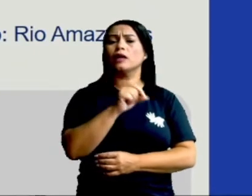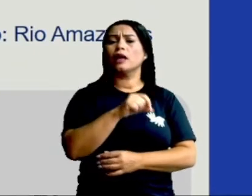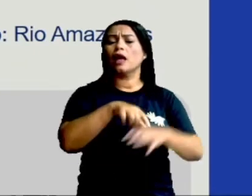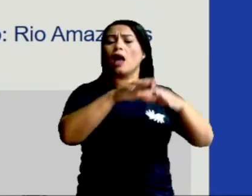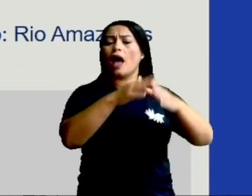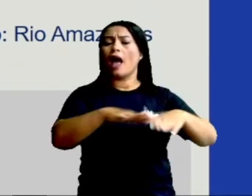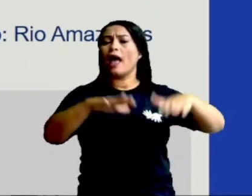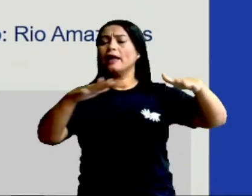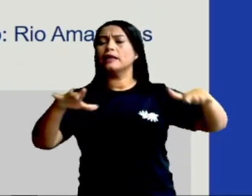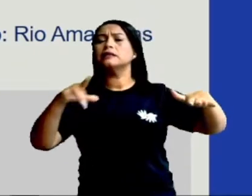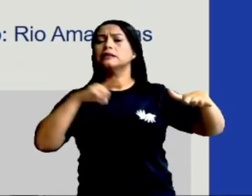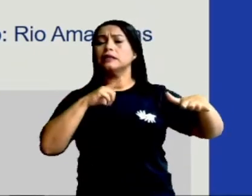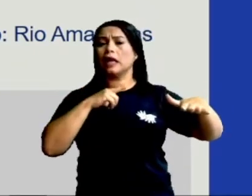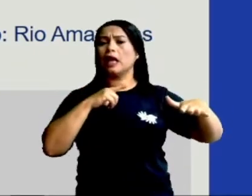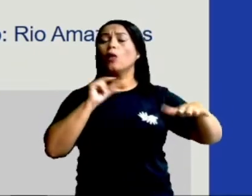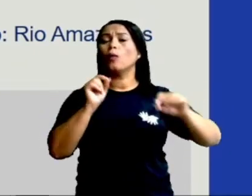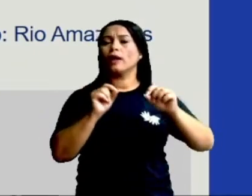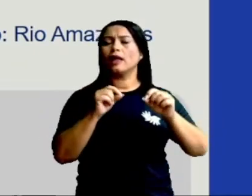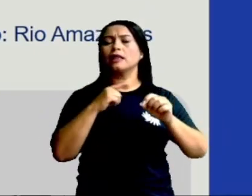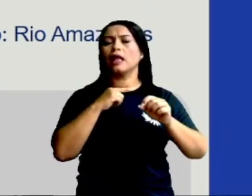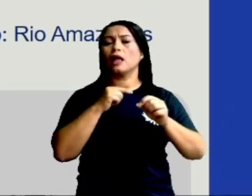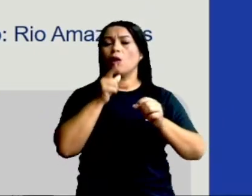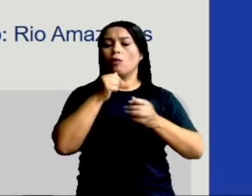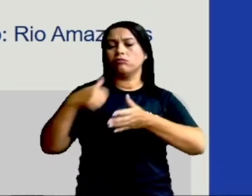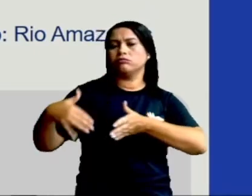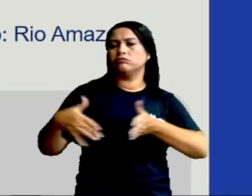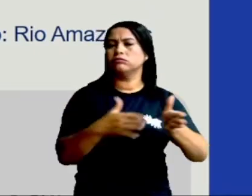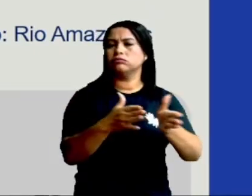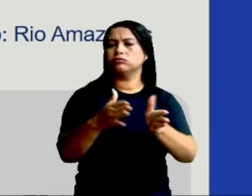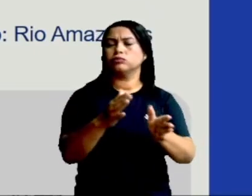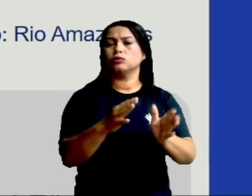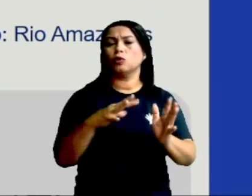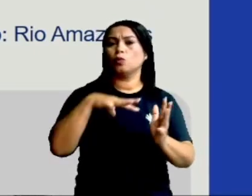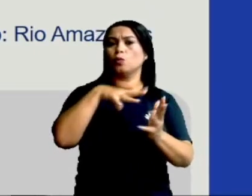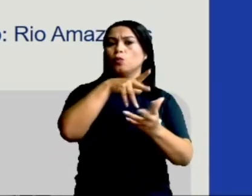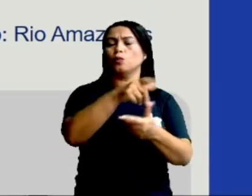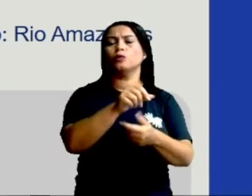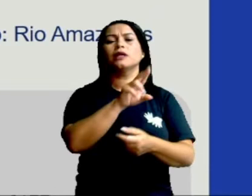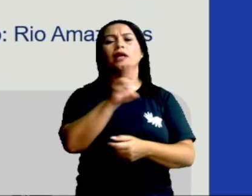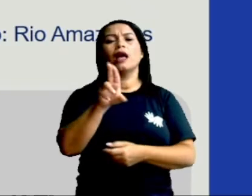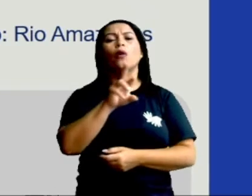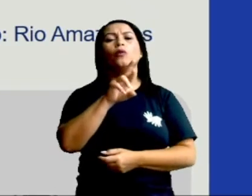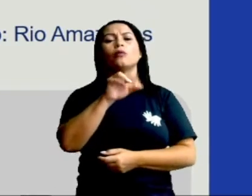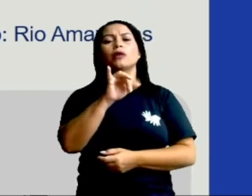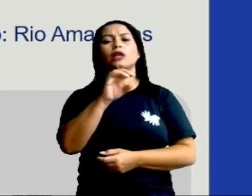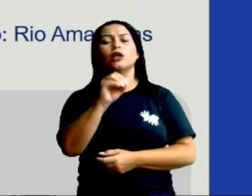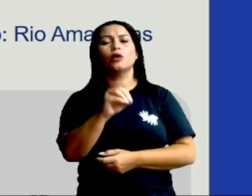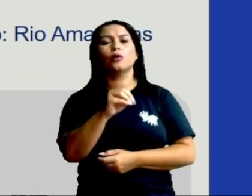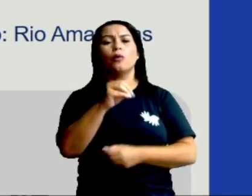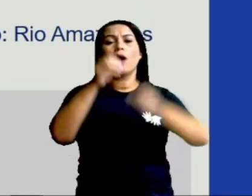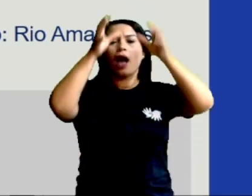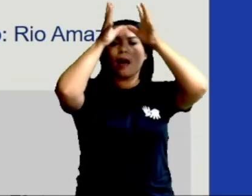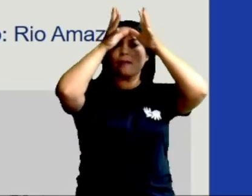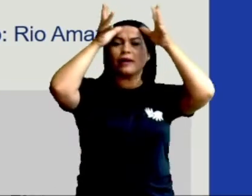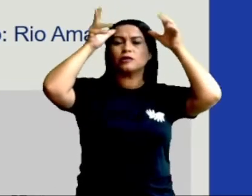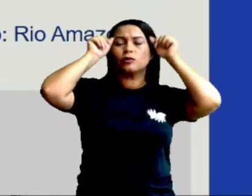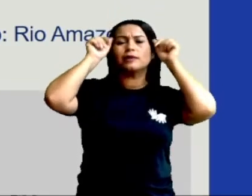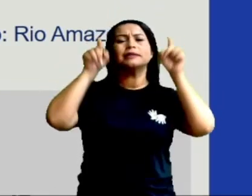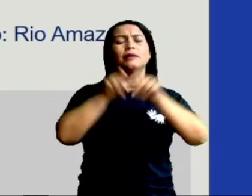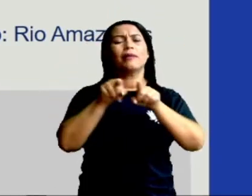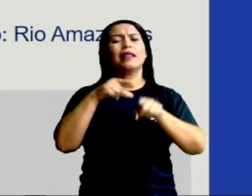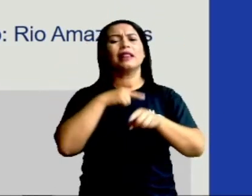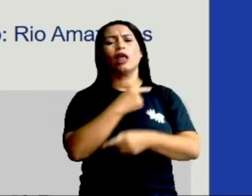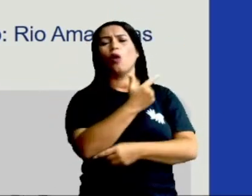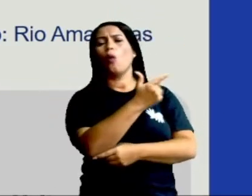é muito rica Pois é composta pela maior bacia hidrográfica do mundo que seria o Rio Amazonas e